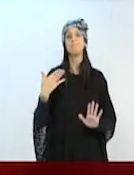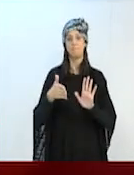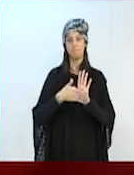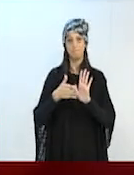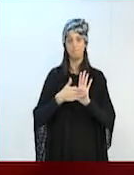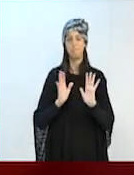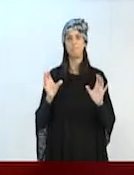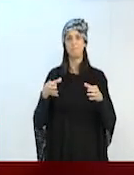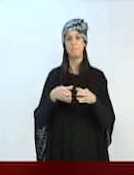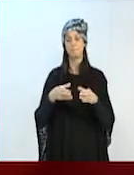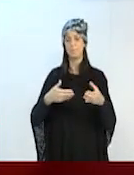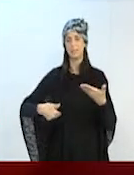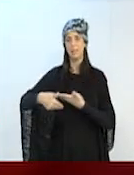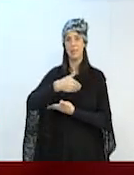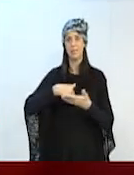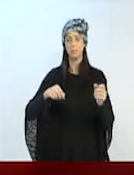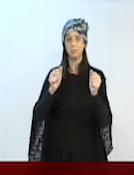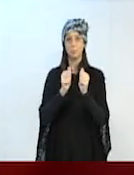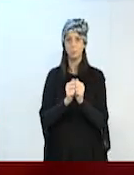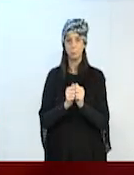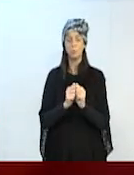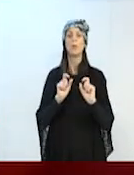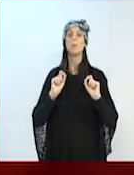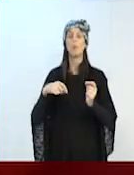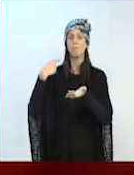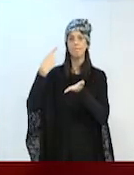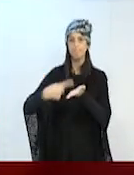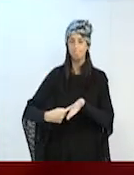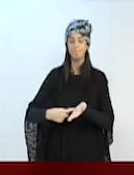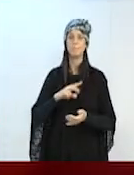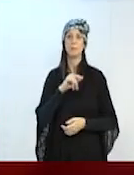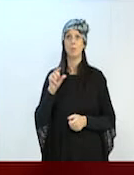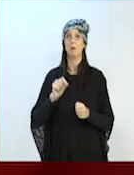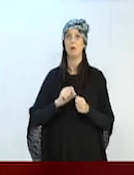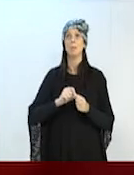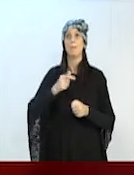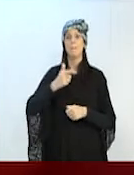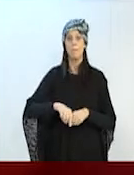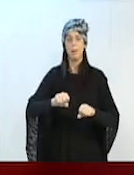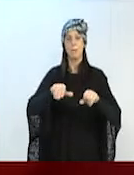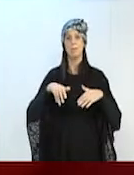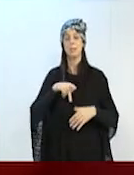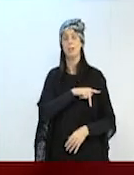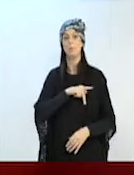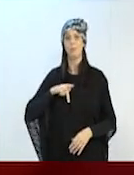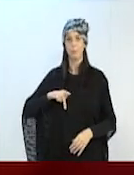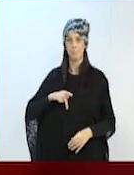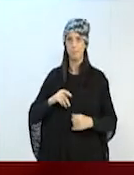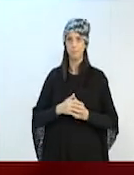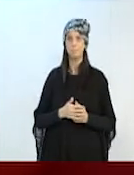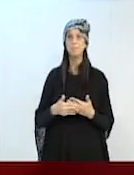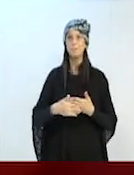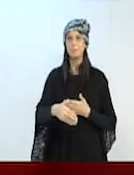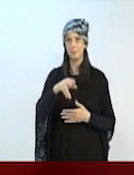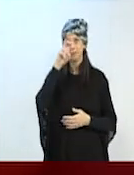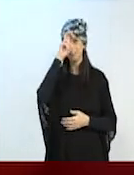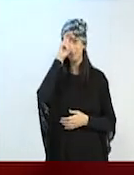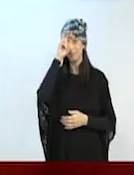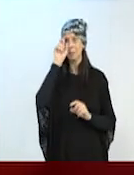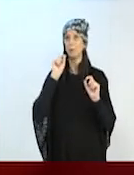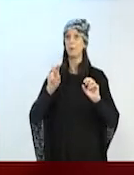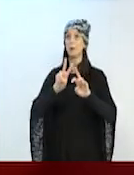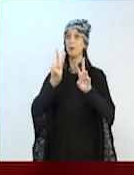mandato coletivo aqui da Câmara, nós vamos realizar mais uma audiência pública. E nessa quinta é com o